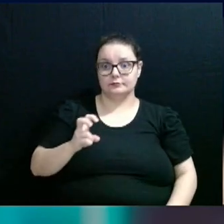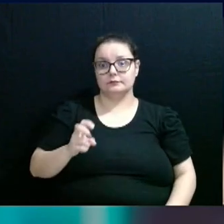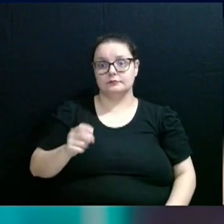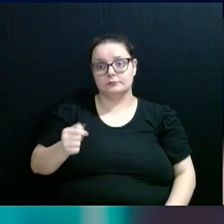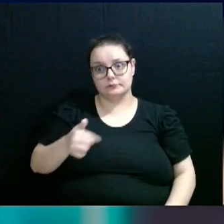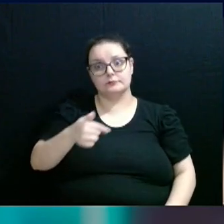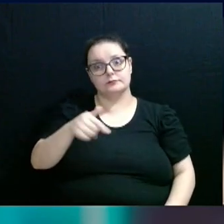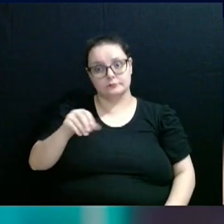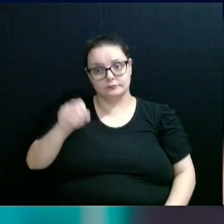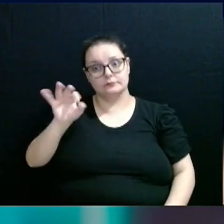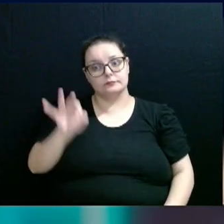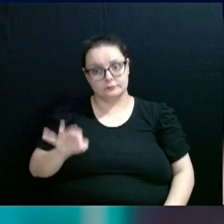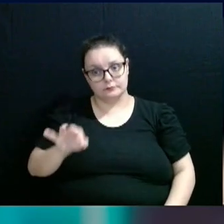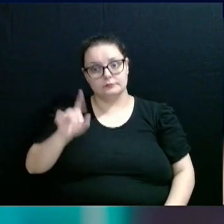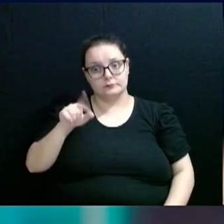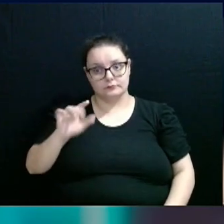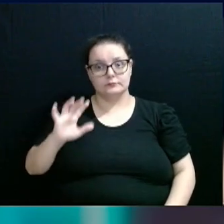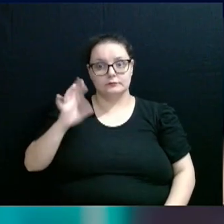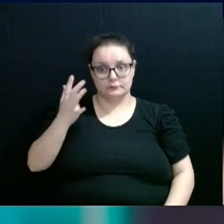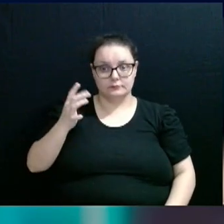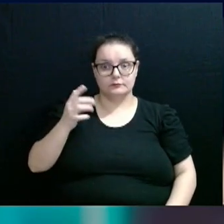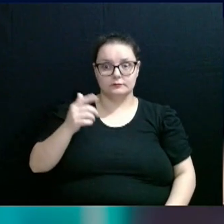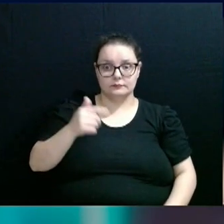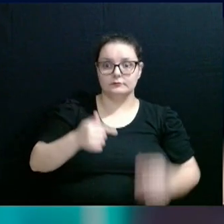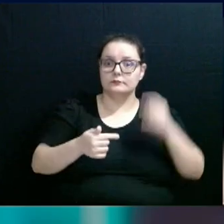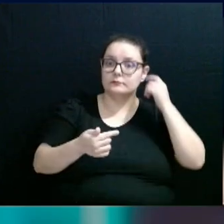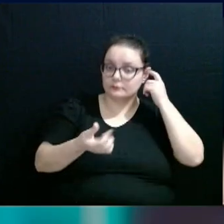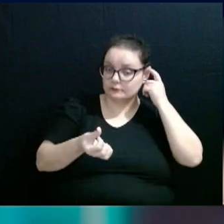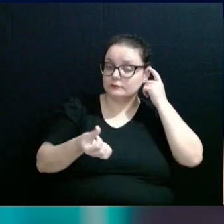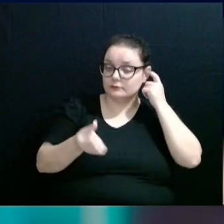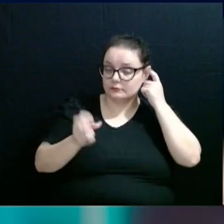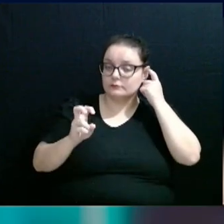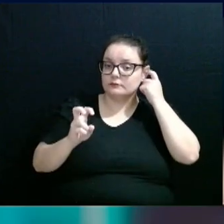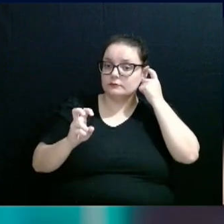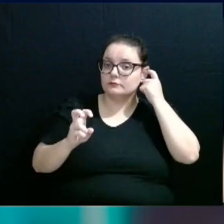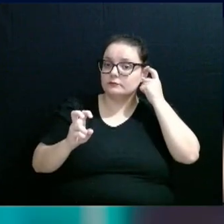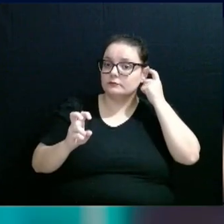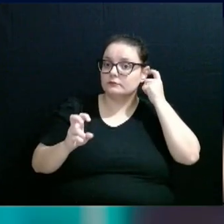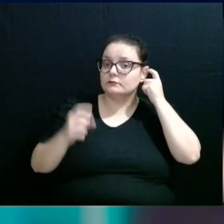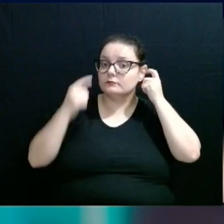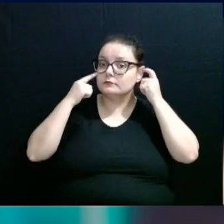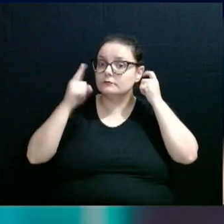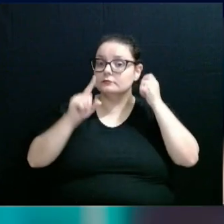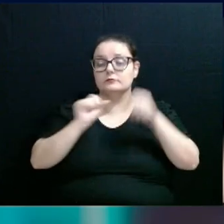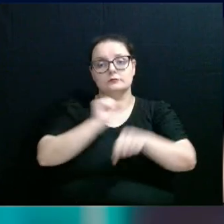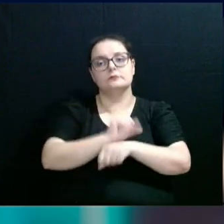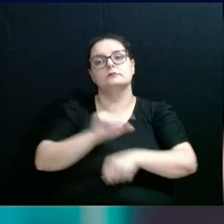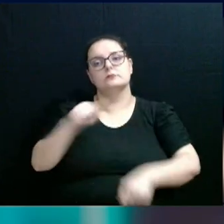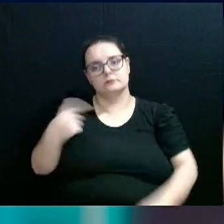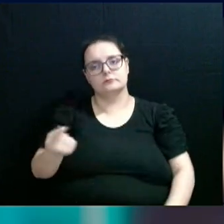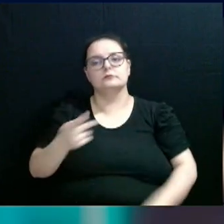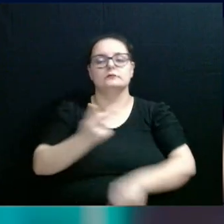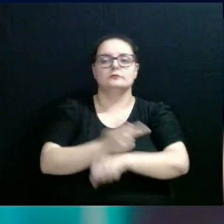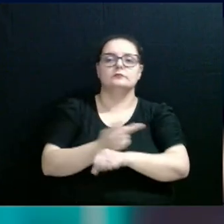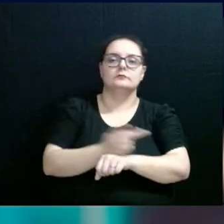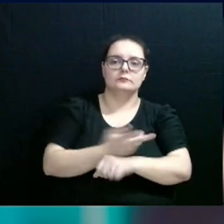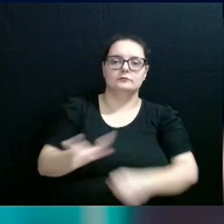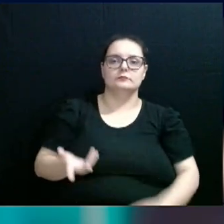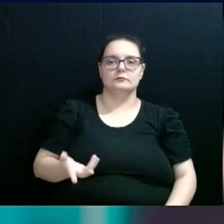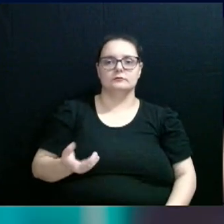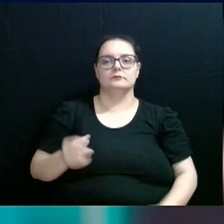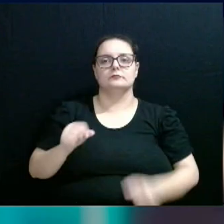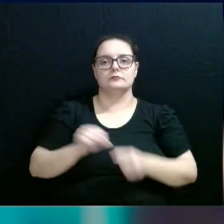casos acontece a partir dos 65 anos, mas a ideia é o quê? Não esperar até lá para a gente procurar e fazer a nossa